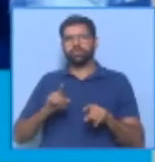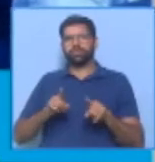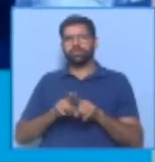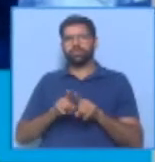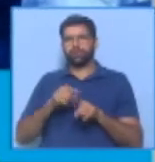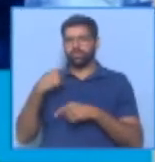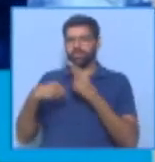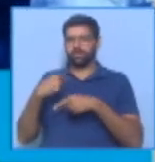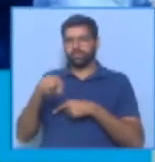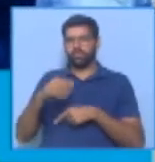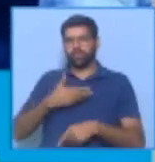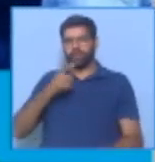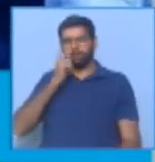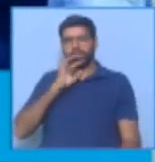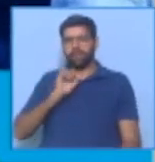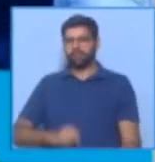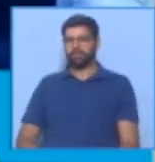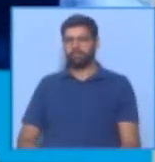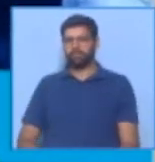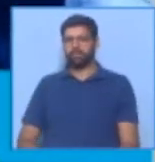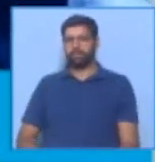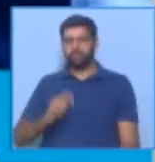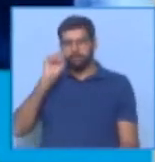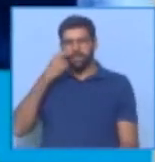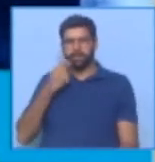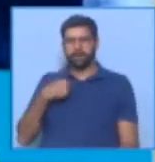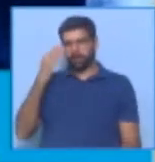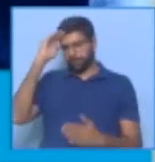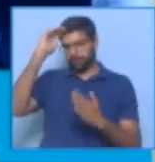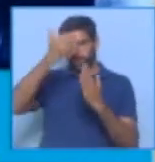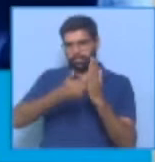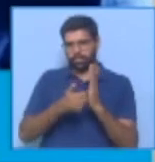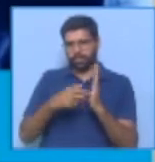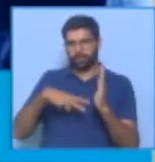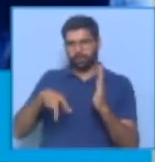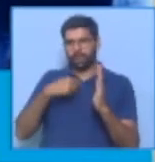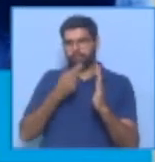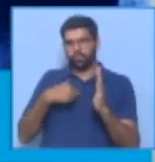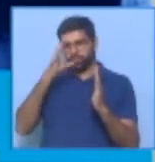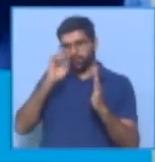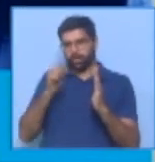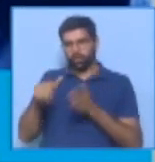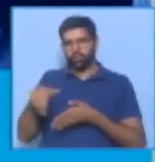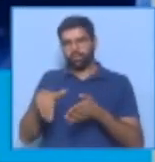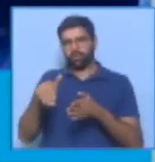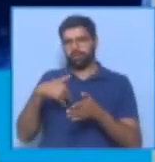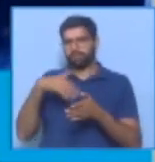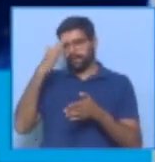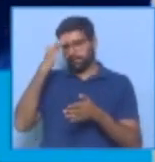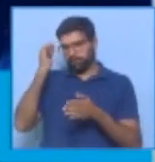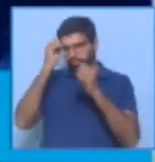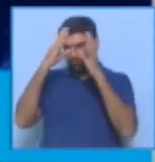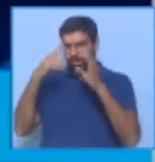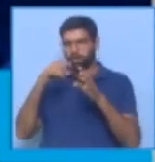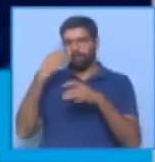gerações, quer ao direito dos pais, não é? A Constituição da República Portuguesa garante que o Estado não pode orientar ideológico ou